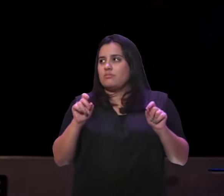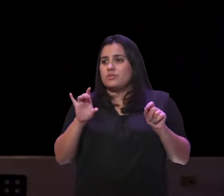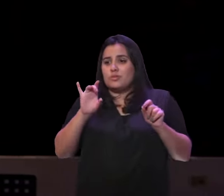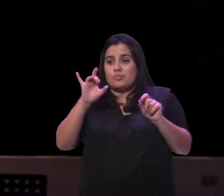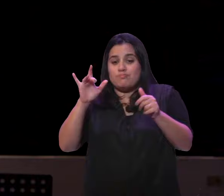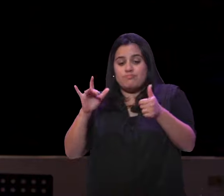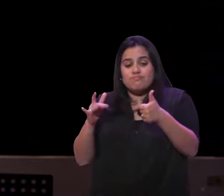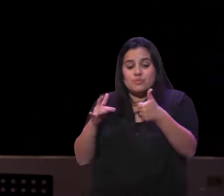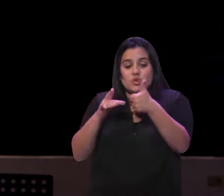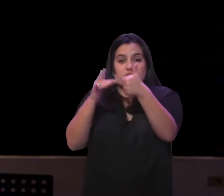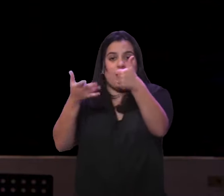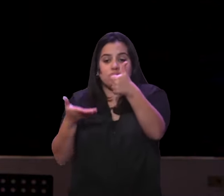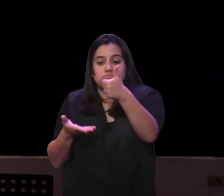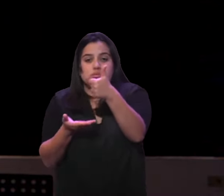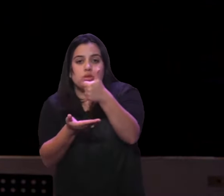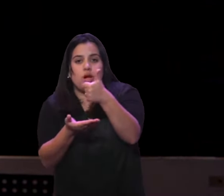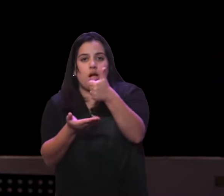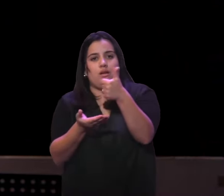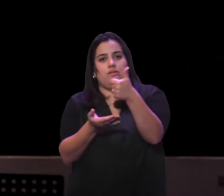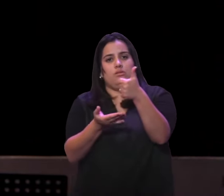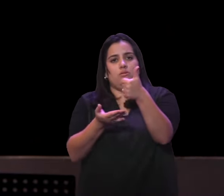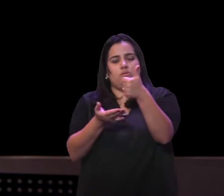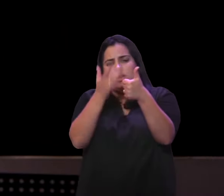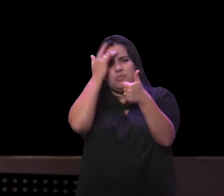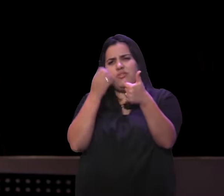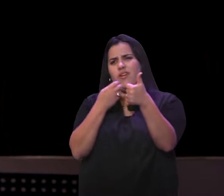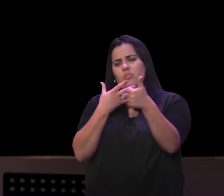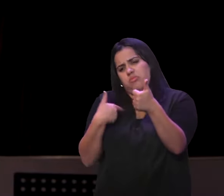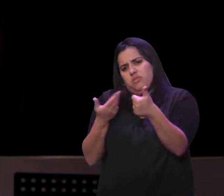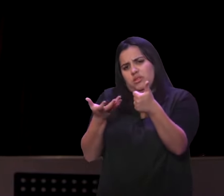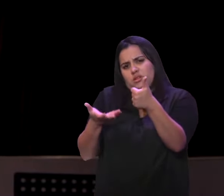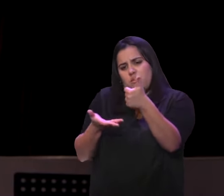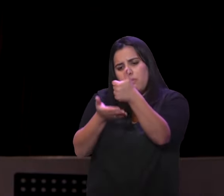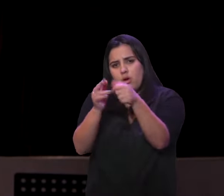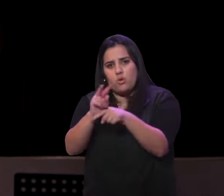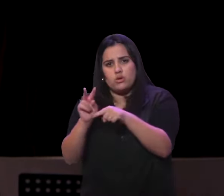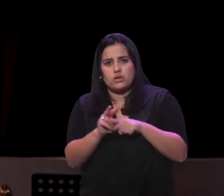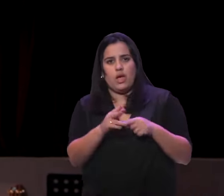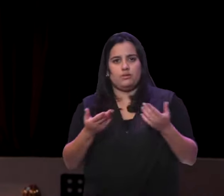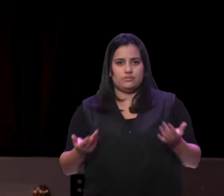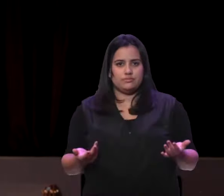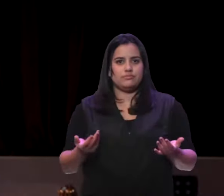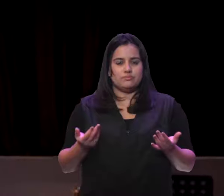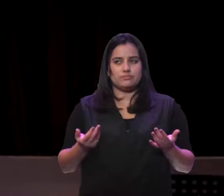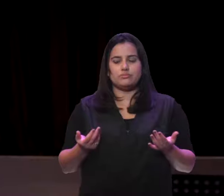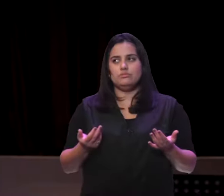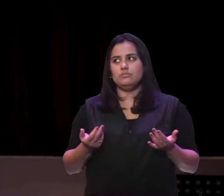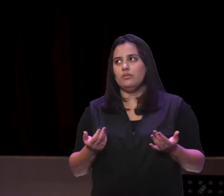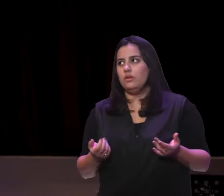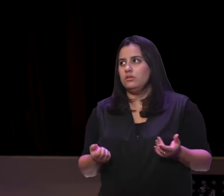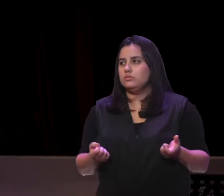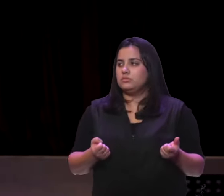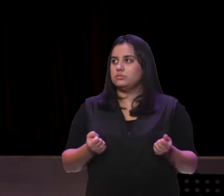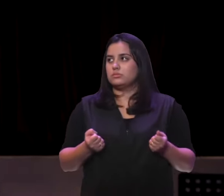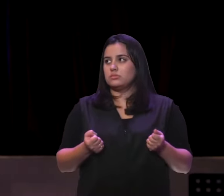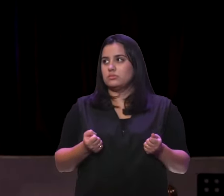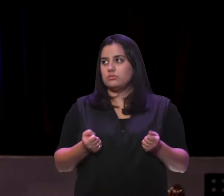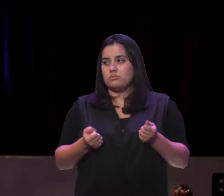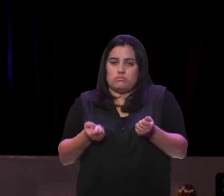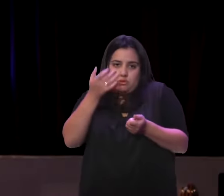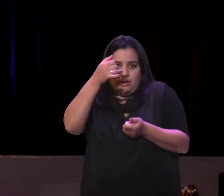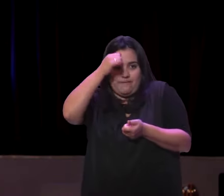na arca, e ele estava com boas intenções, ele não queria que a arca que representasse a presença de Deus caísse